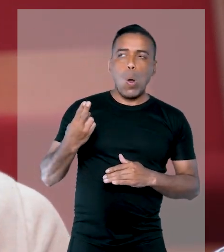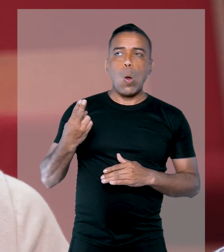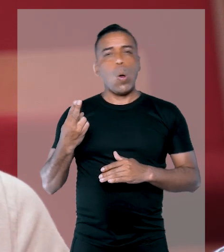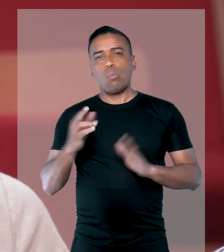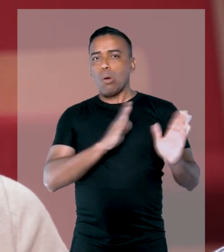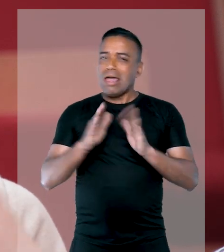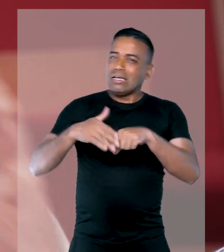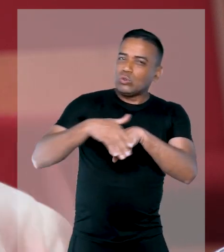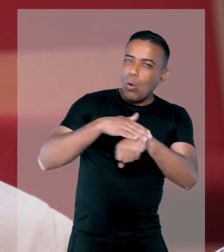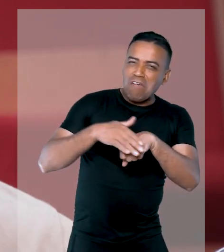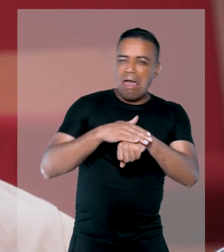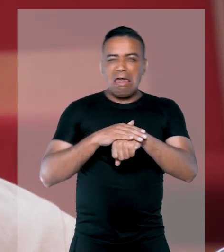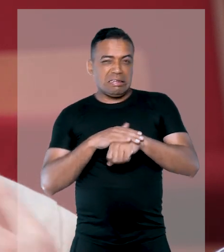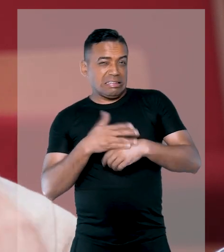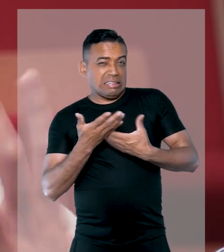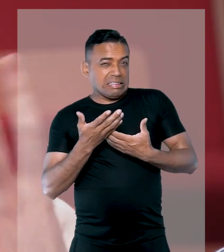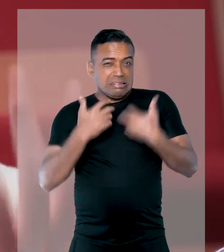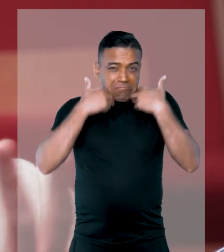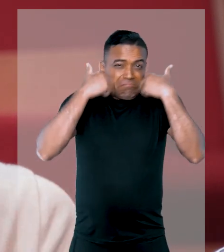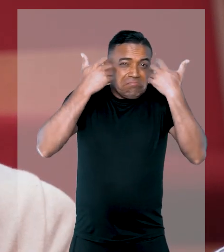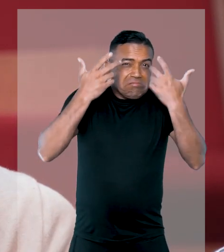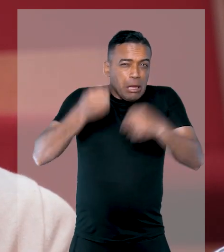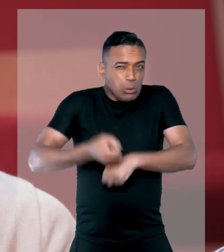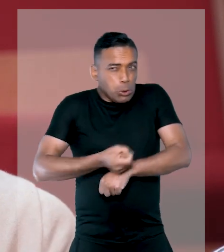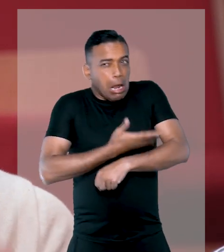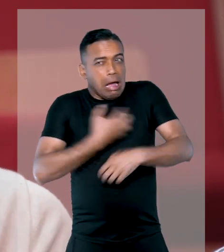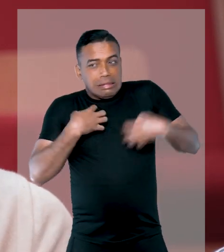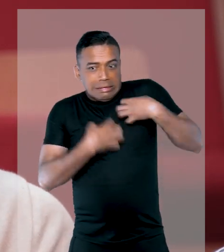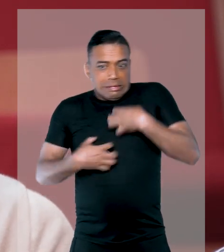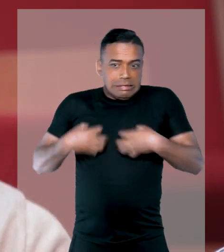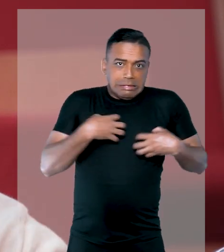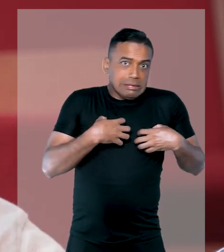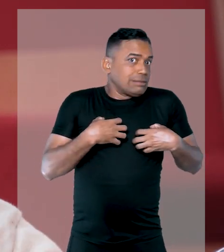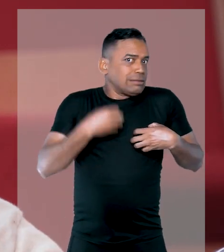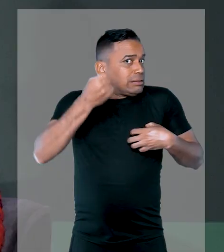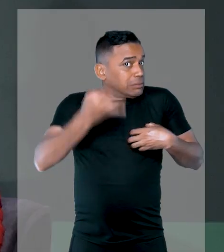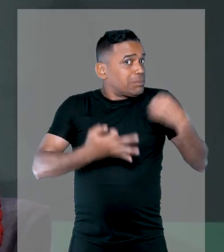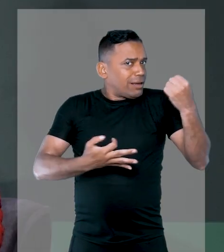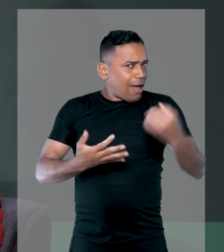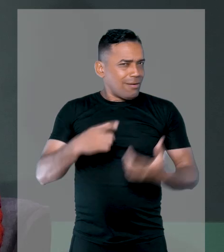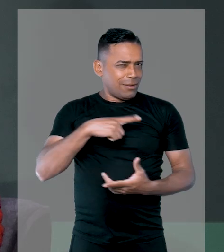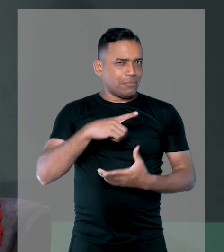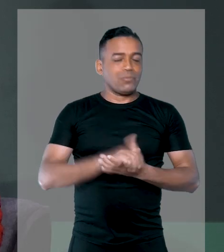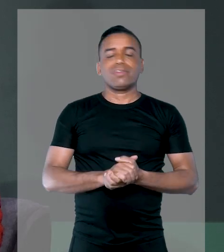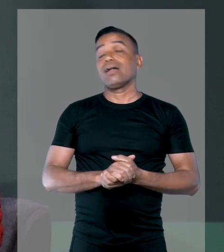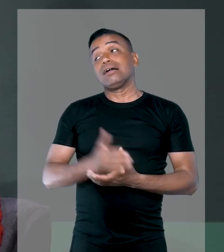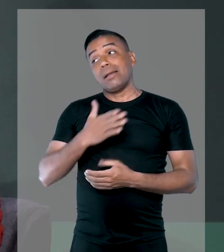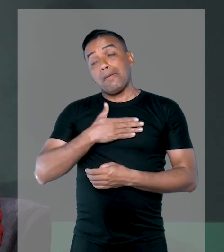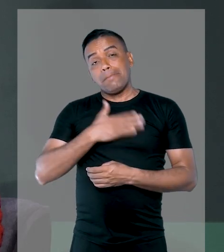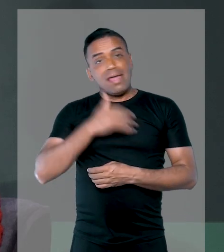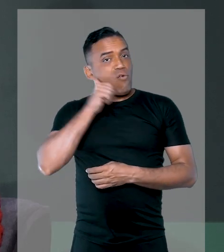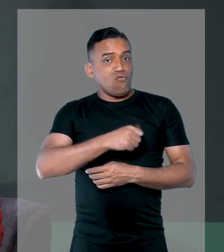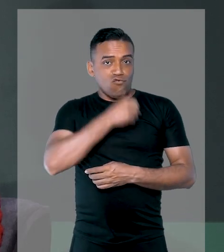alguma dificuldade, que ela não quis falar sobre, que ela ficou muito emocionada. Enfim, queria saber sobre isso. A minha avó é uma